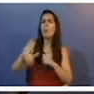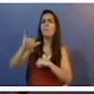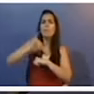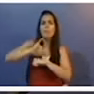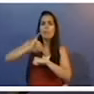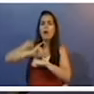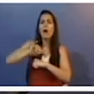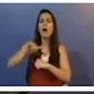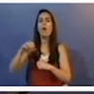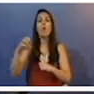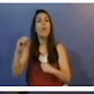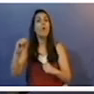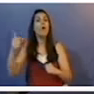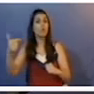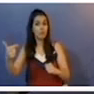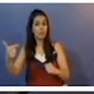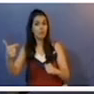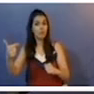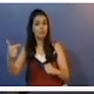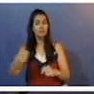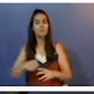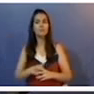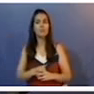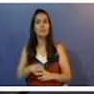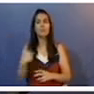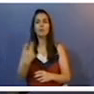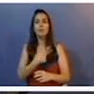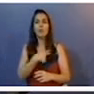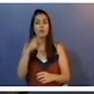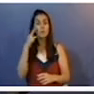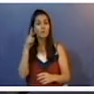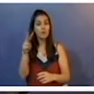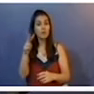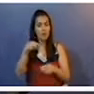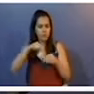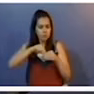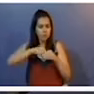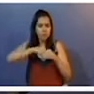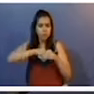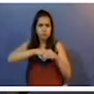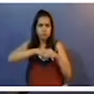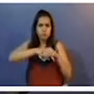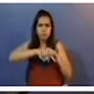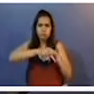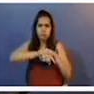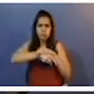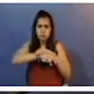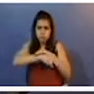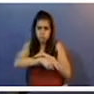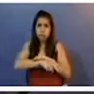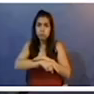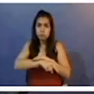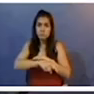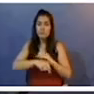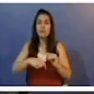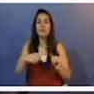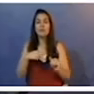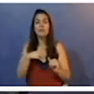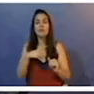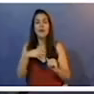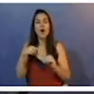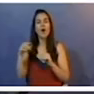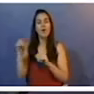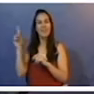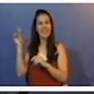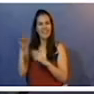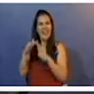onde ocorreu a ferrugem, a gente pode observar buracos. É uma coisa que a gente tem no dia a dia, que são os portões, né, da